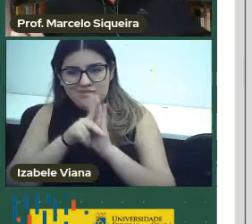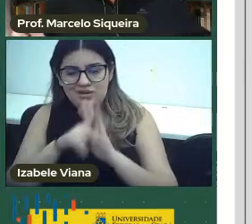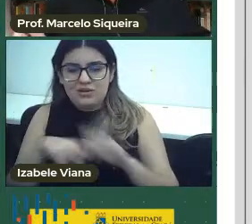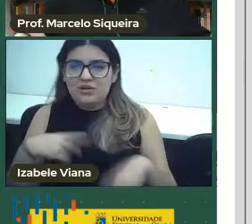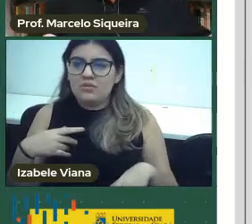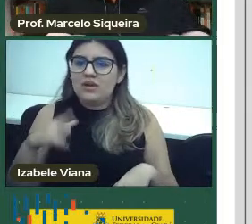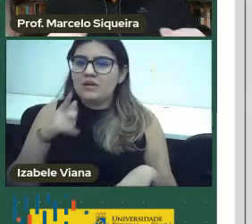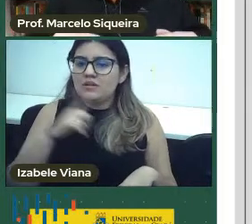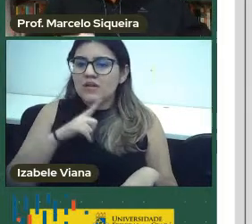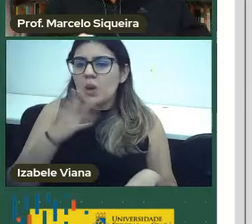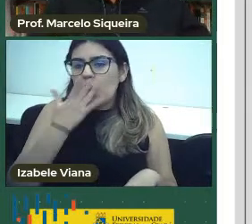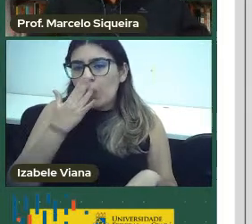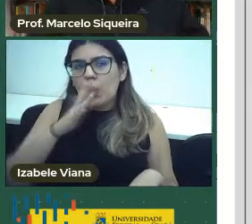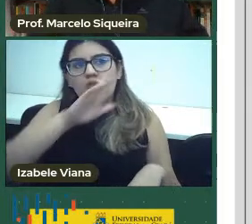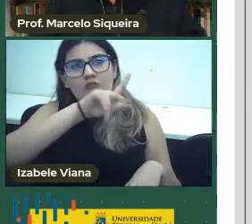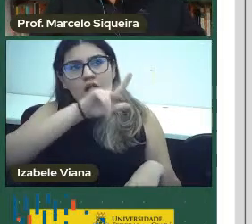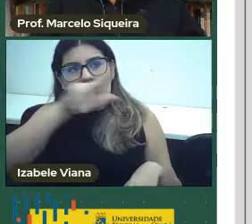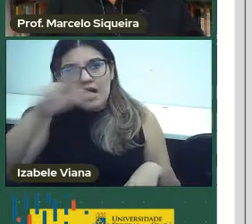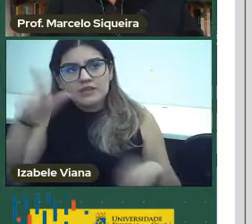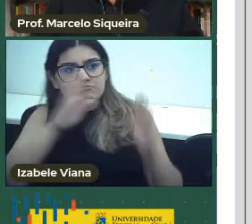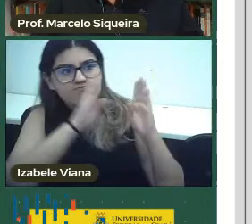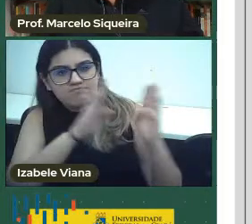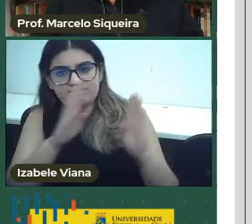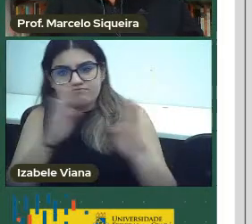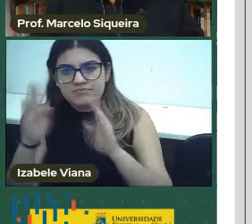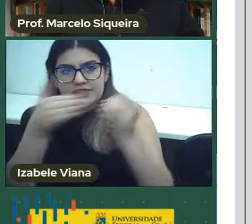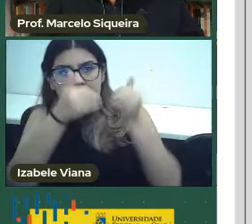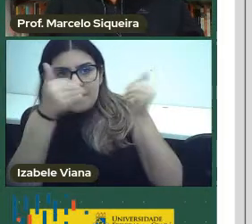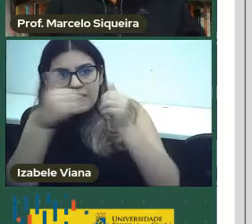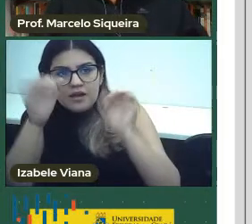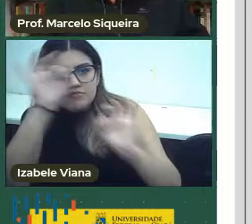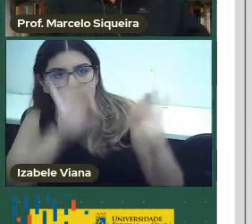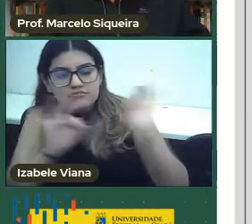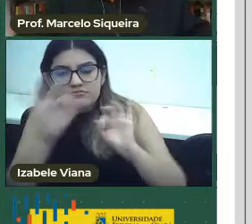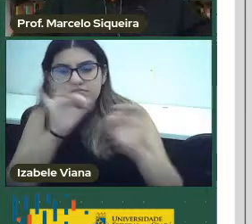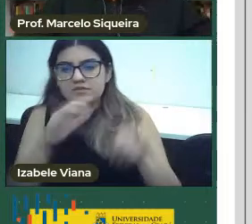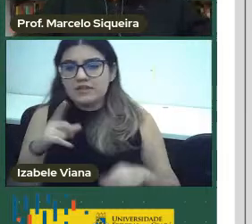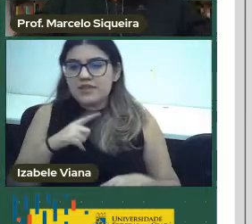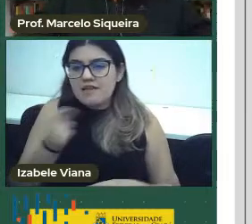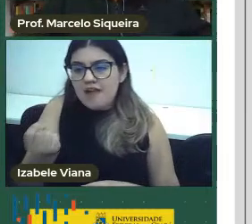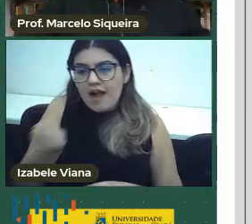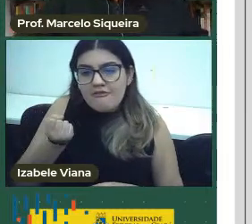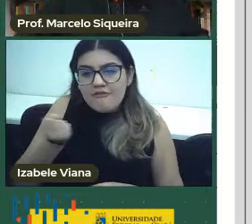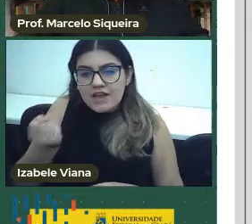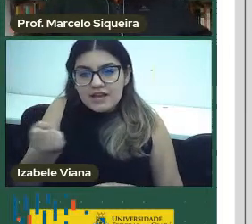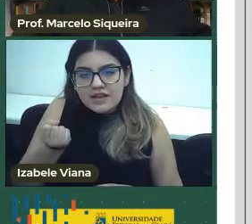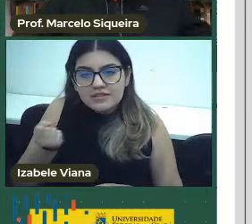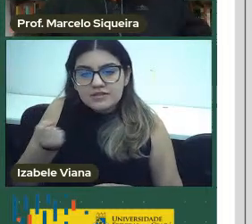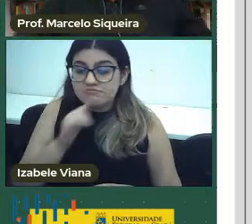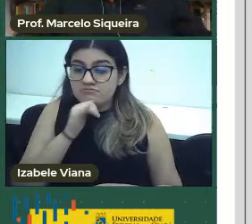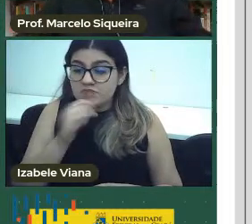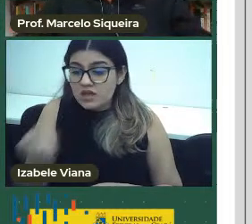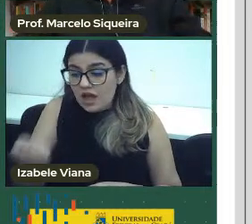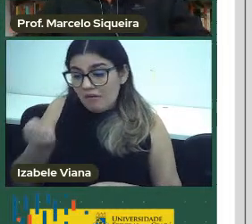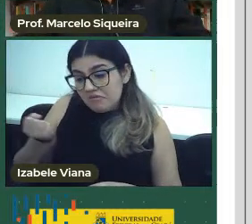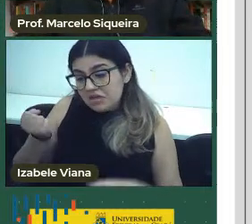cores, né? Eu tenho algumas gavetas, né? Cada gaveta tem uma gaveta que eu abro, tem